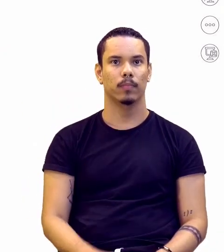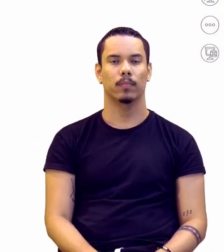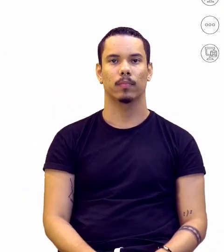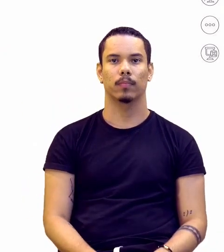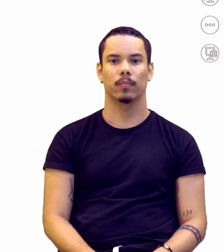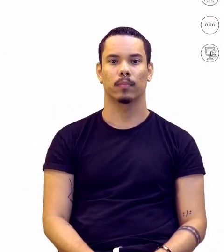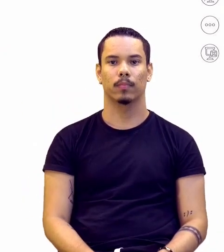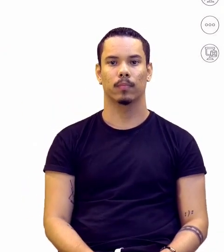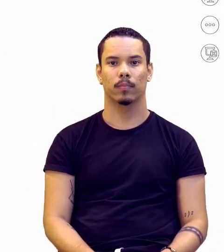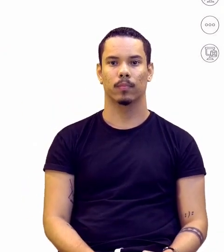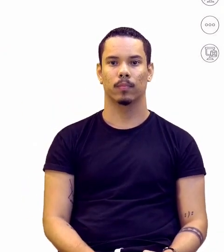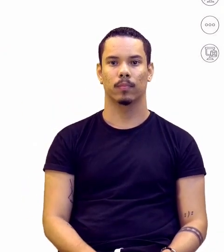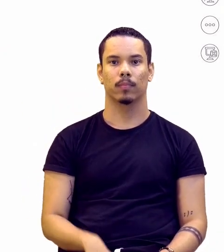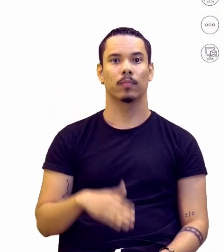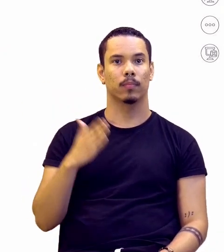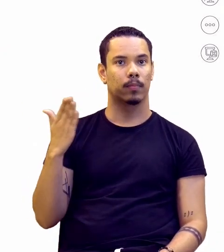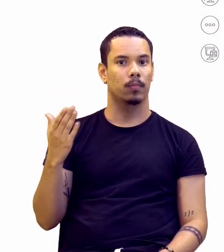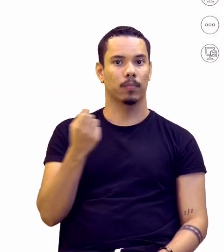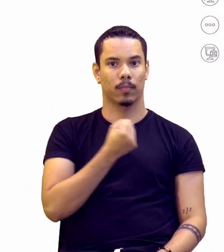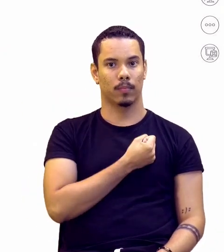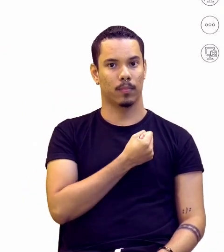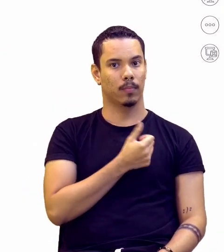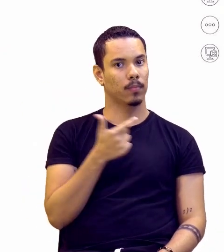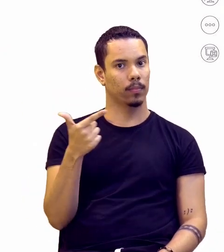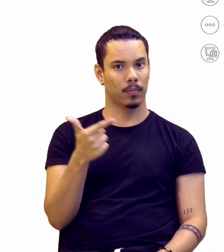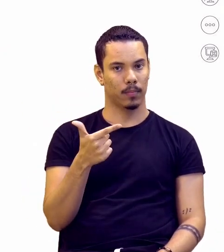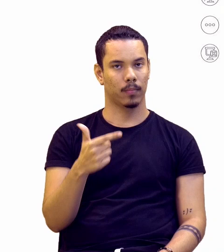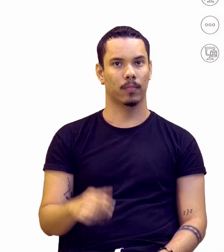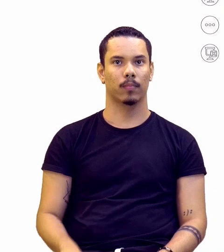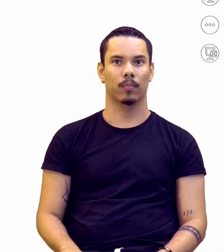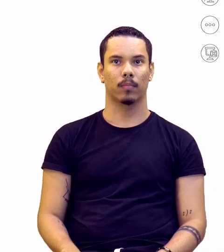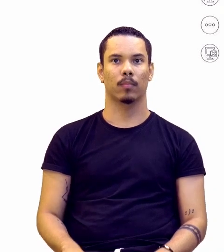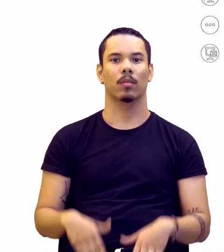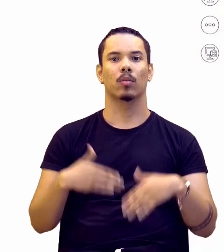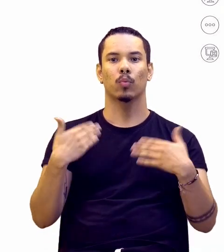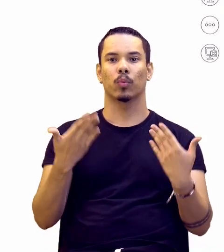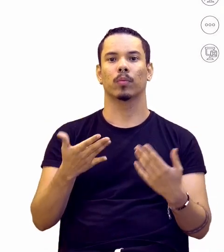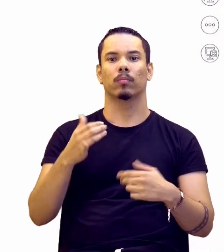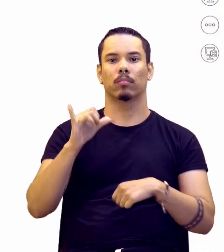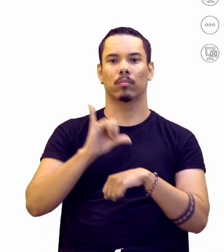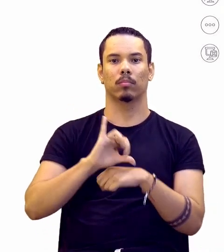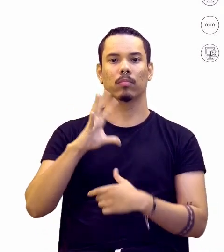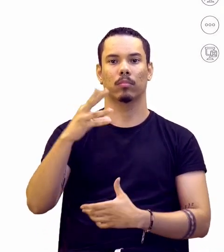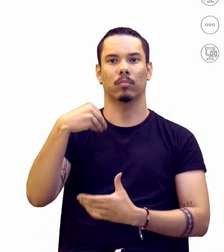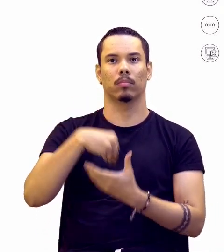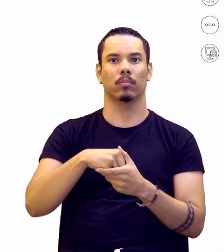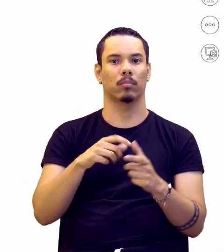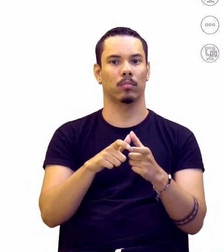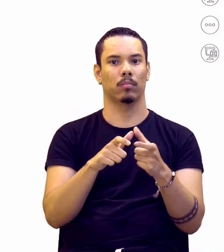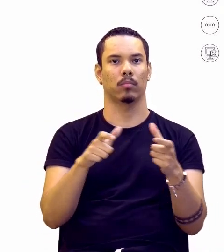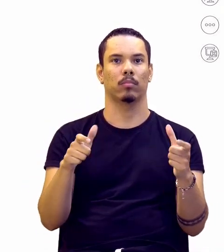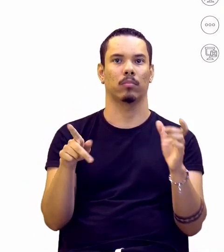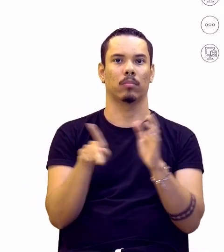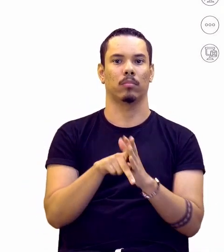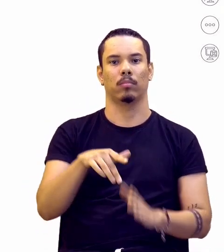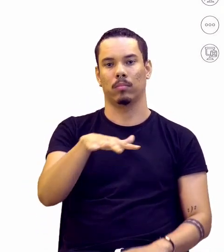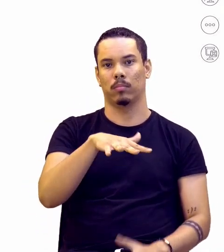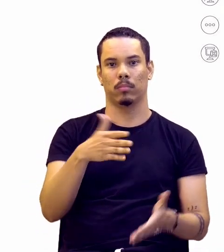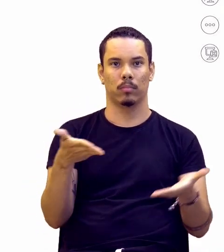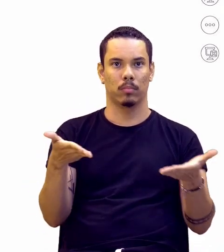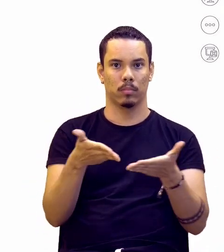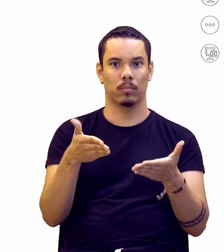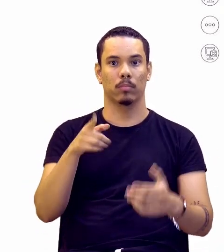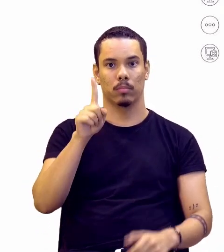E aí, vamos para a questão 2. A que capitania pertencia a maior parte da região que hoje